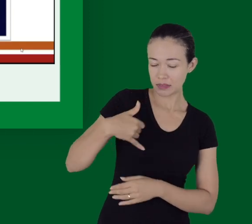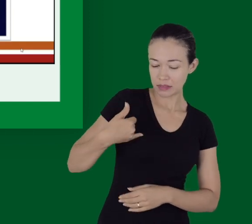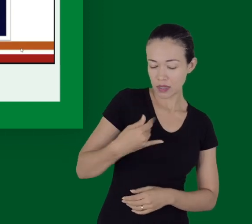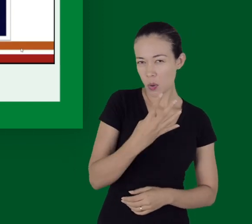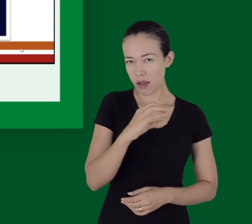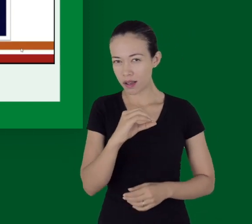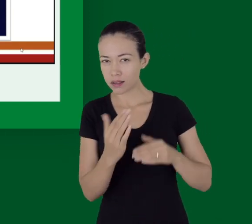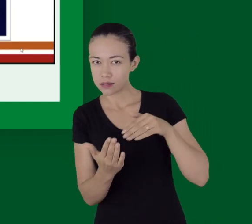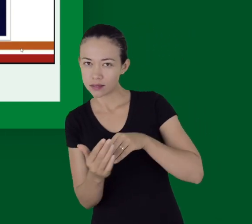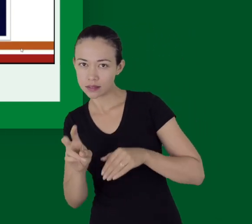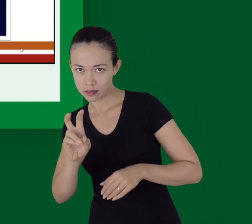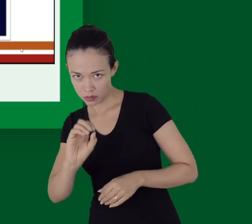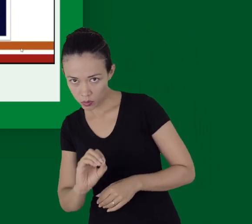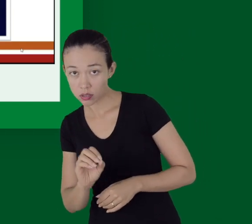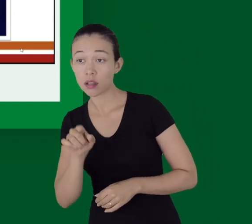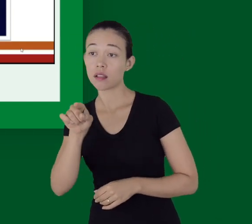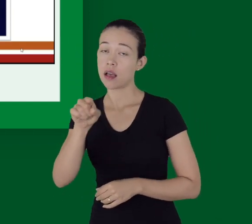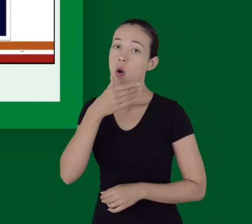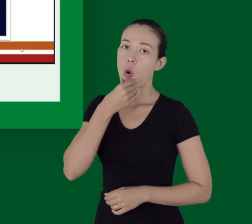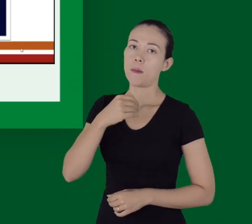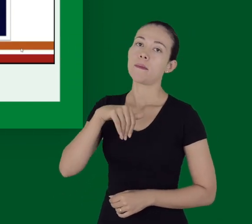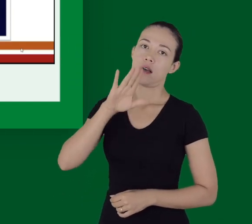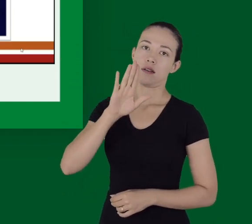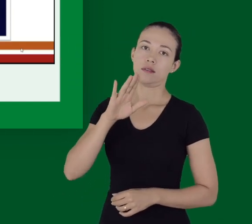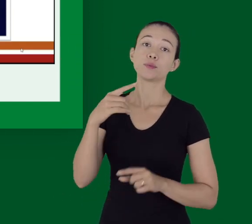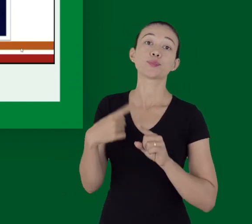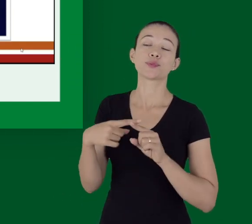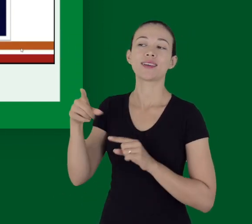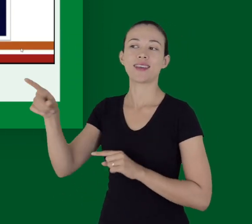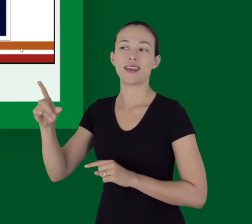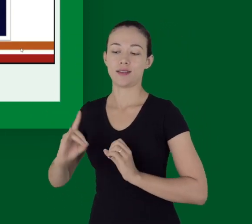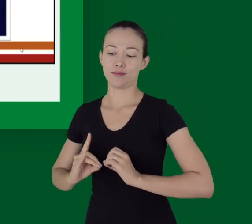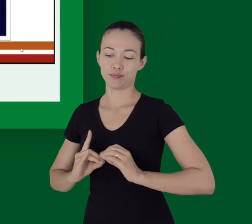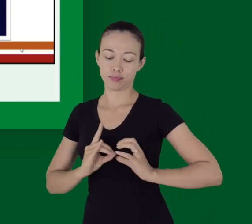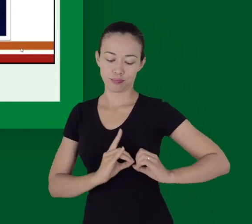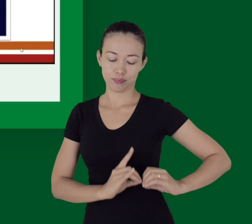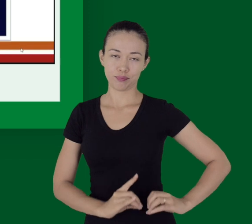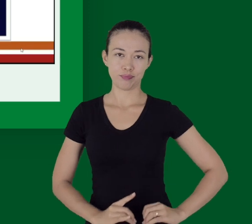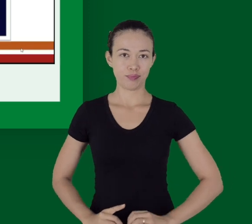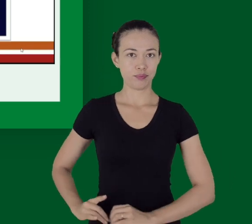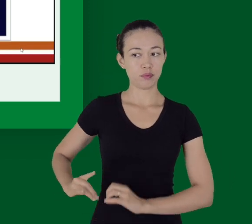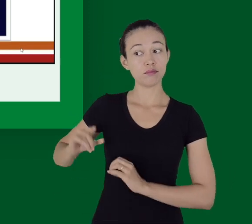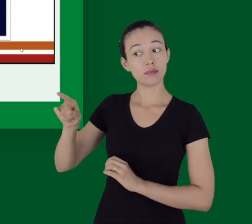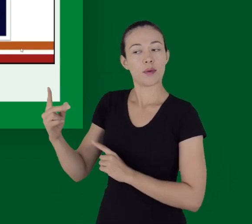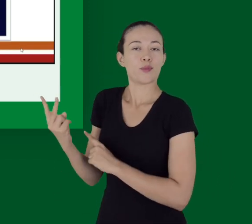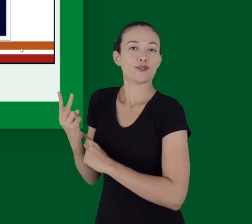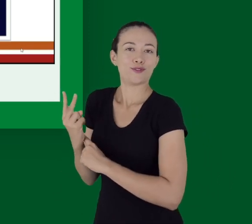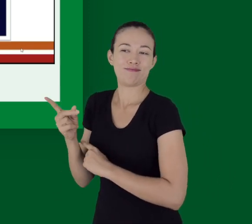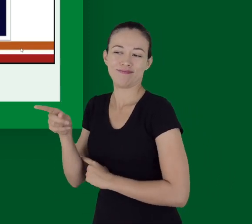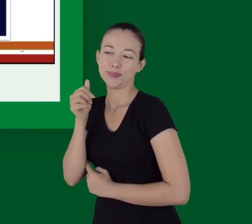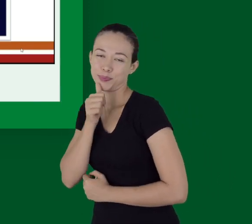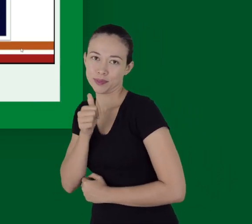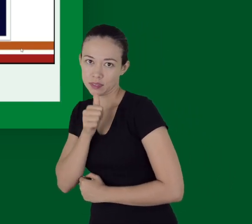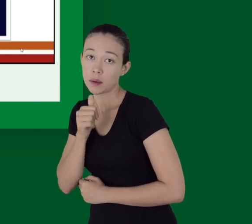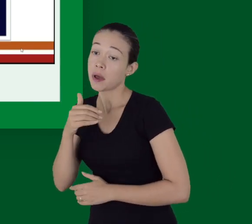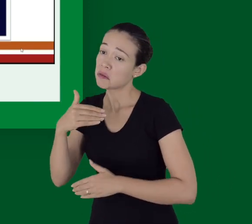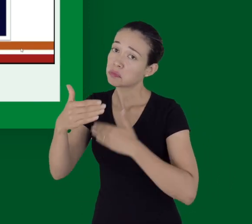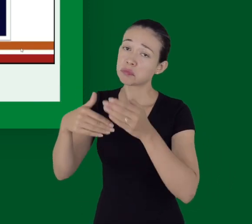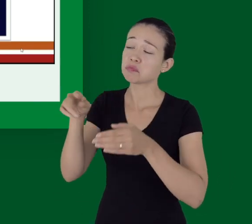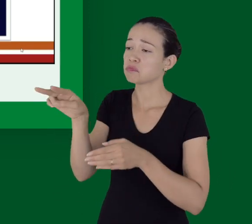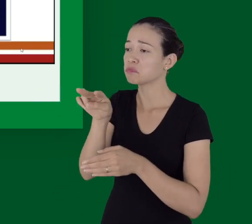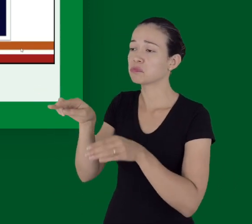homem mais jovem infarta mais que a mulher por conta desse fator protetor do estrógeno, mas é o fator endógeno, é o de produção própria, não é